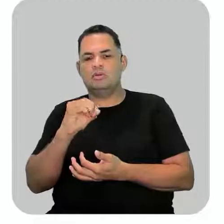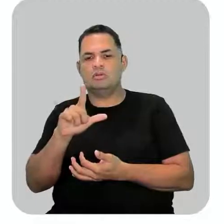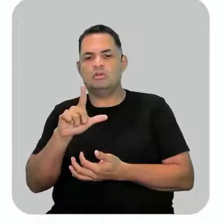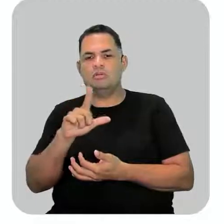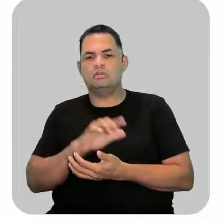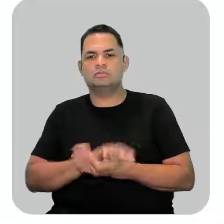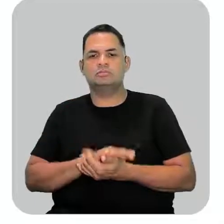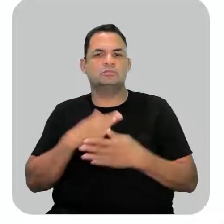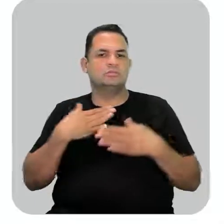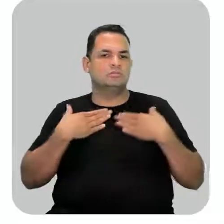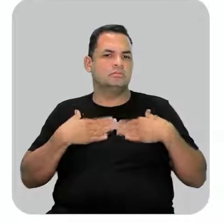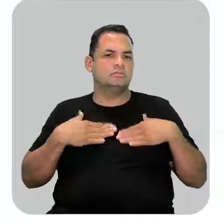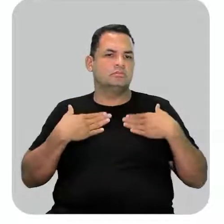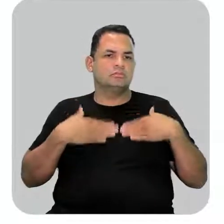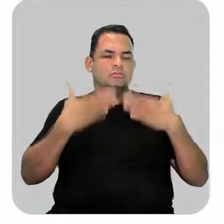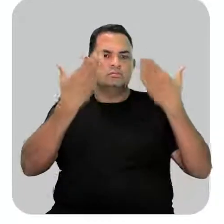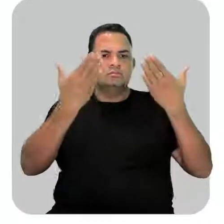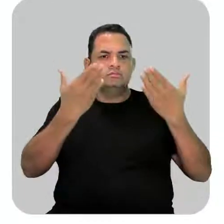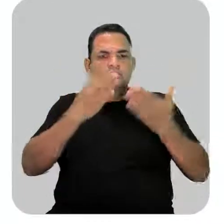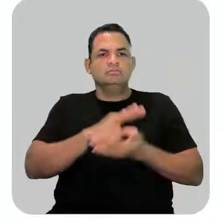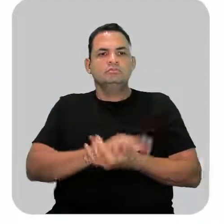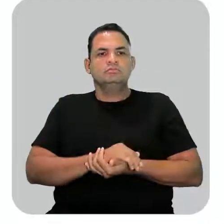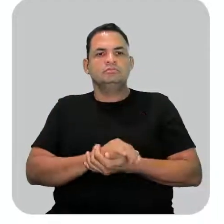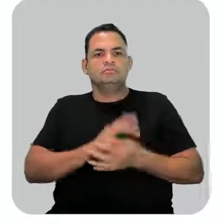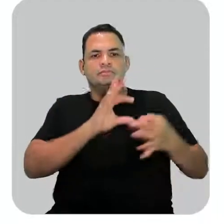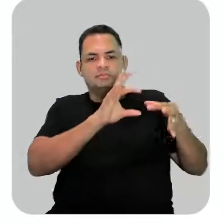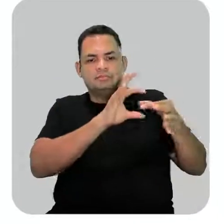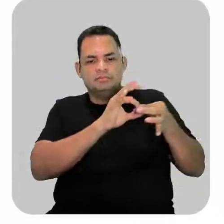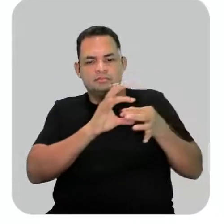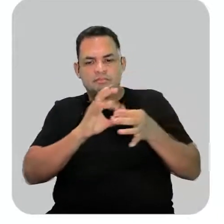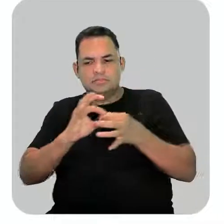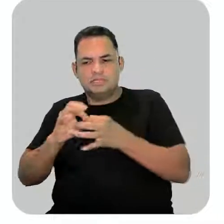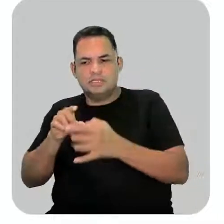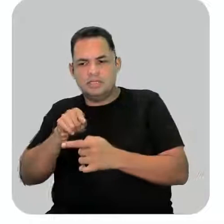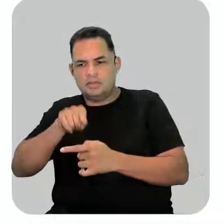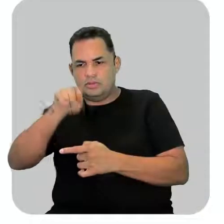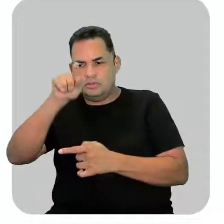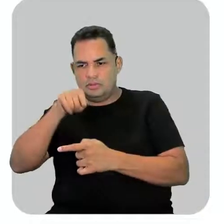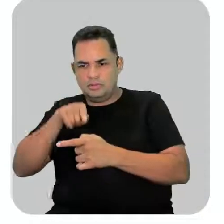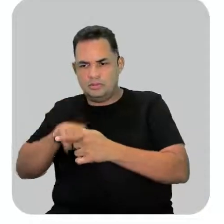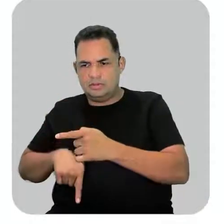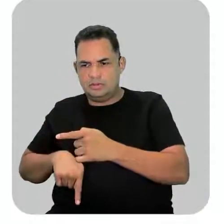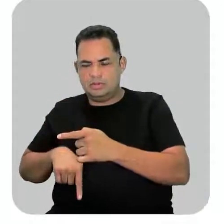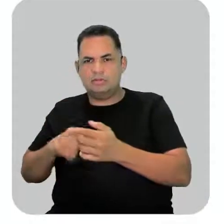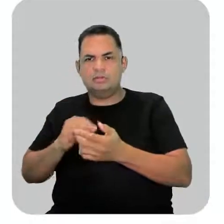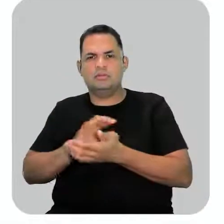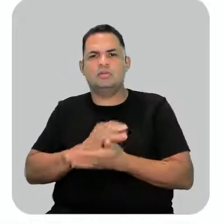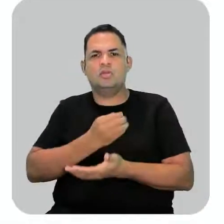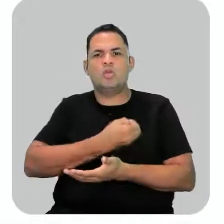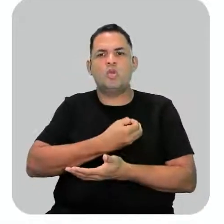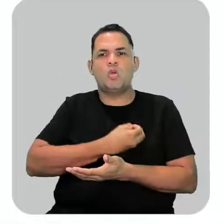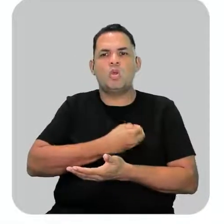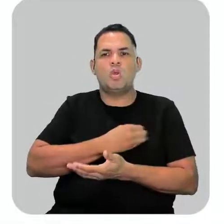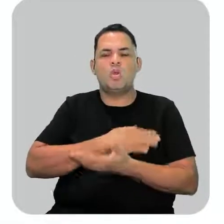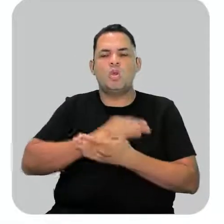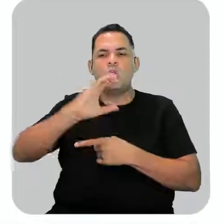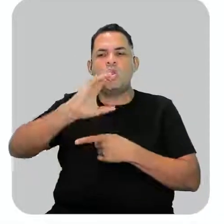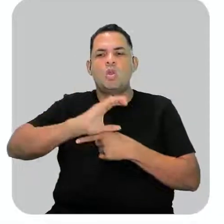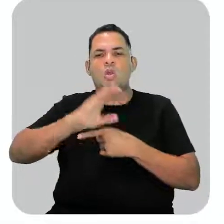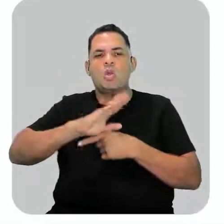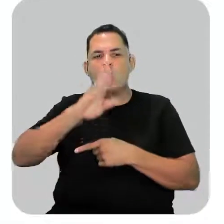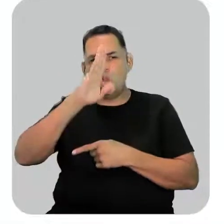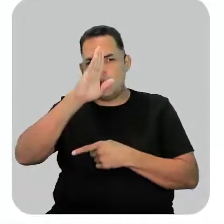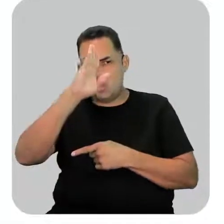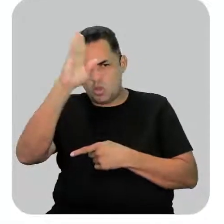butan-2-ol. Tranquilo? Em cadeias ramificadas, a numeração de carbono da cadeia principal